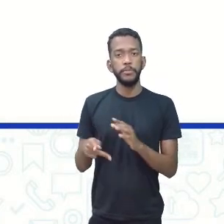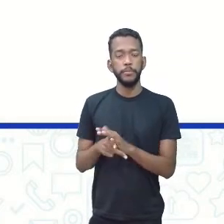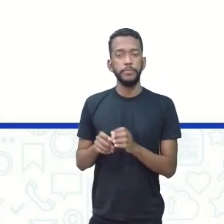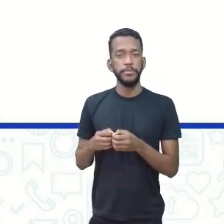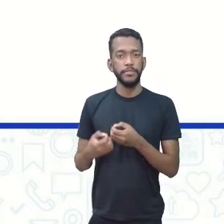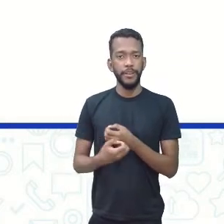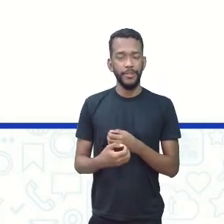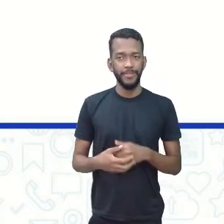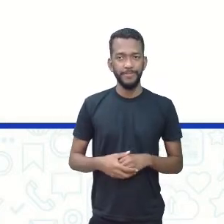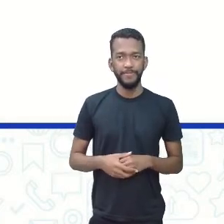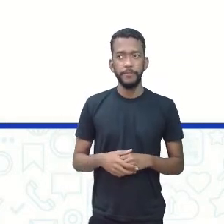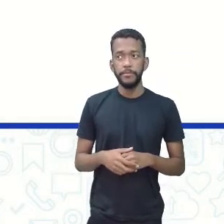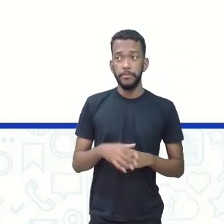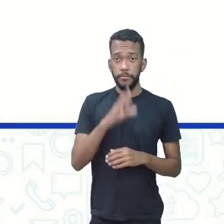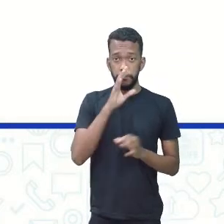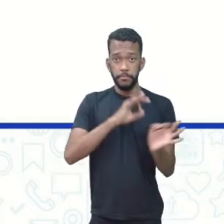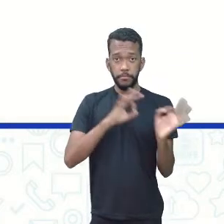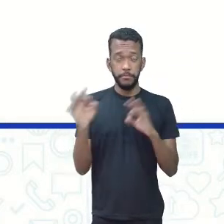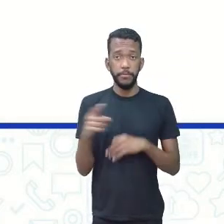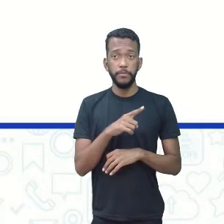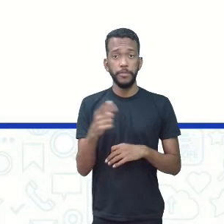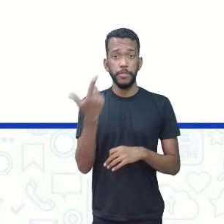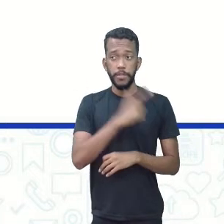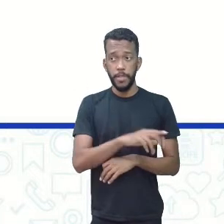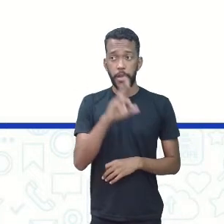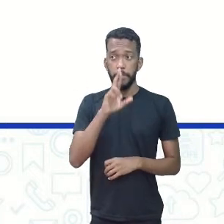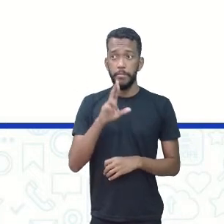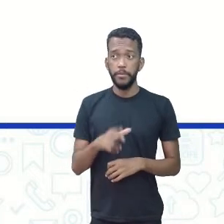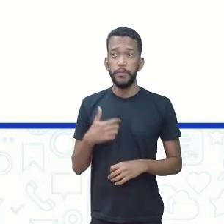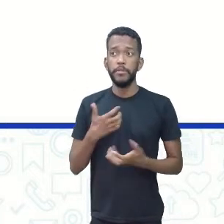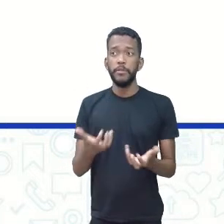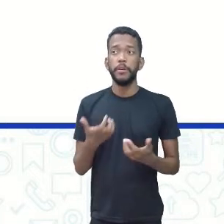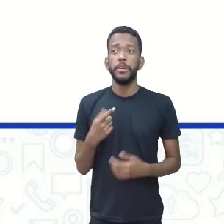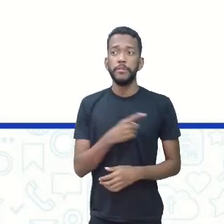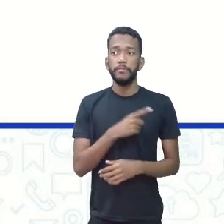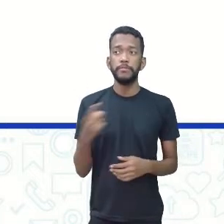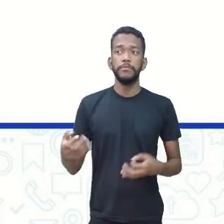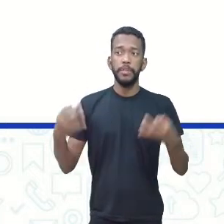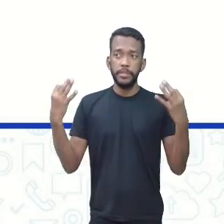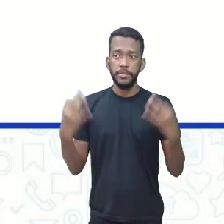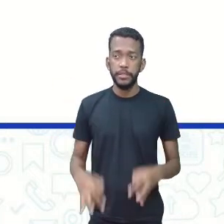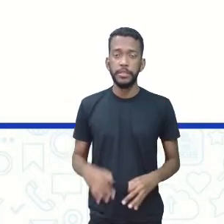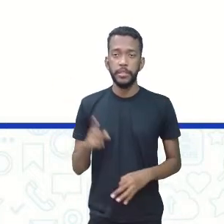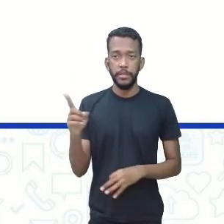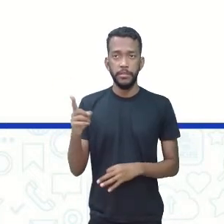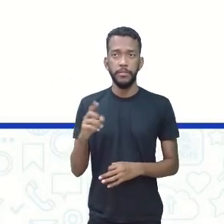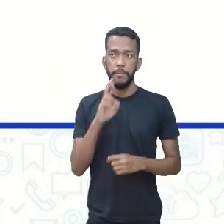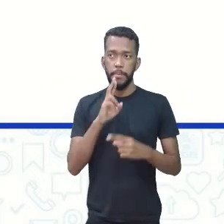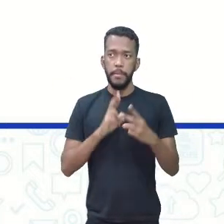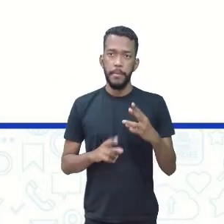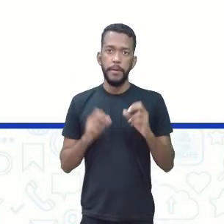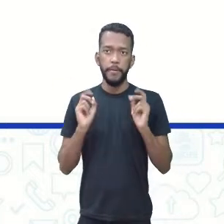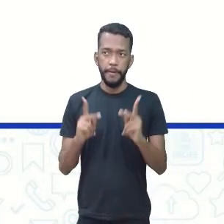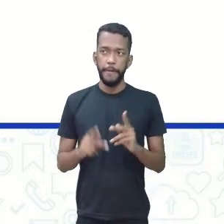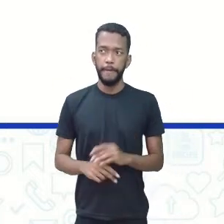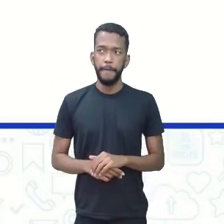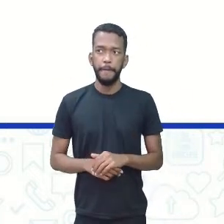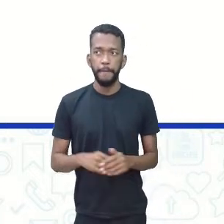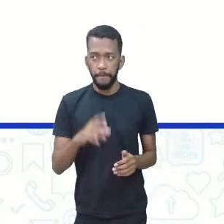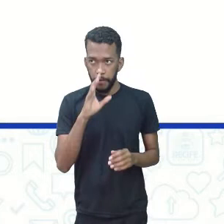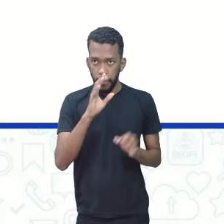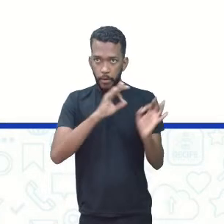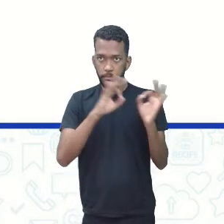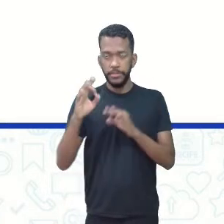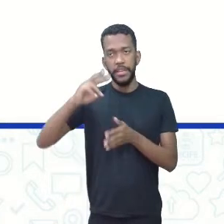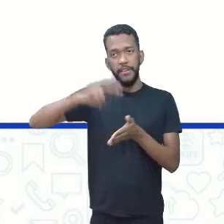uma olhadinha para que vocês respondam e eu quero todo mundo acertando essa questão. Vamos lá?